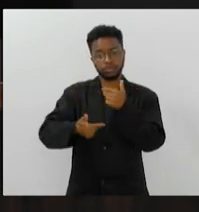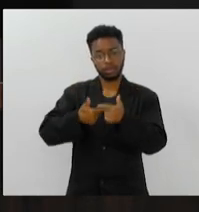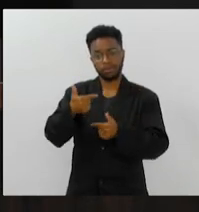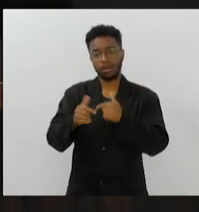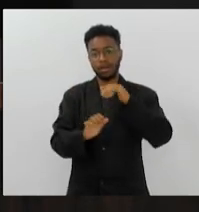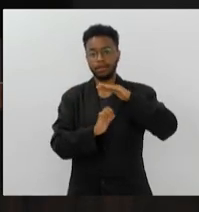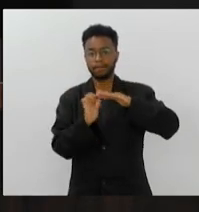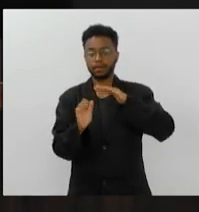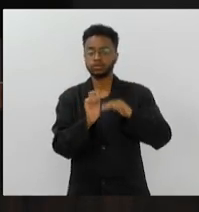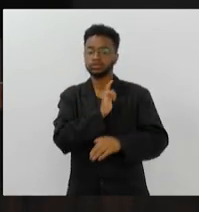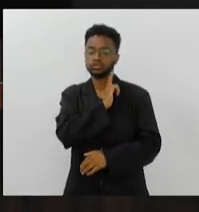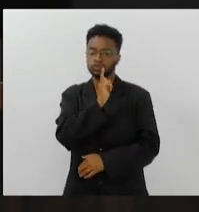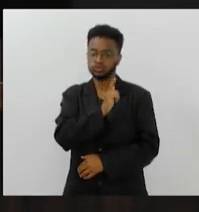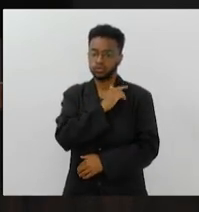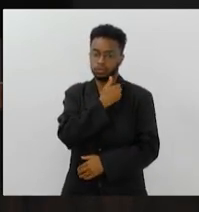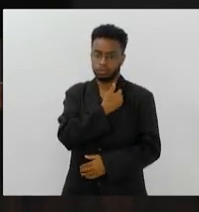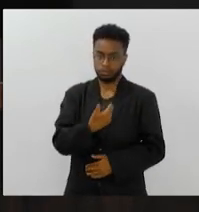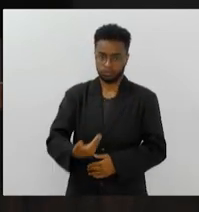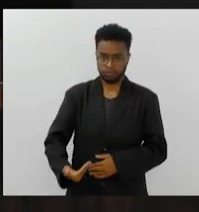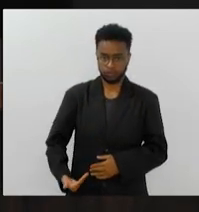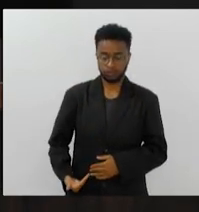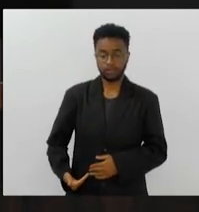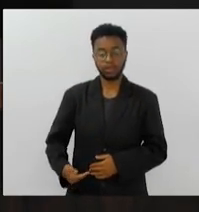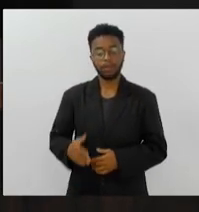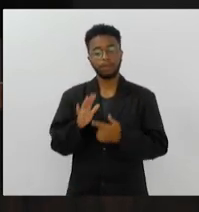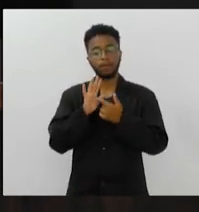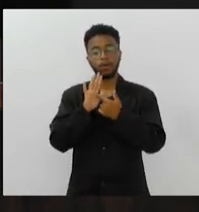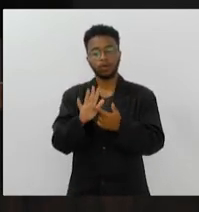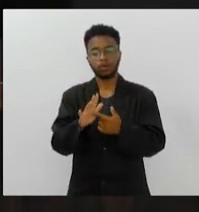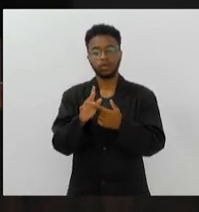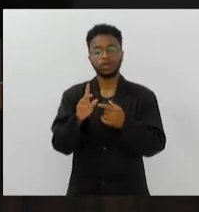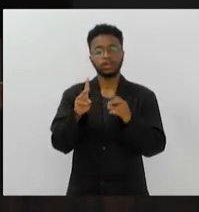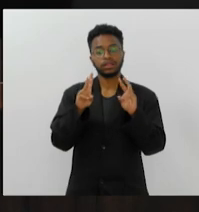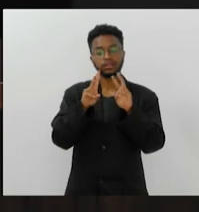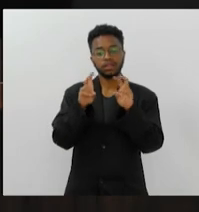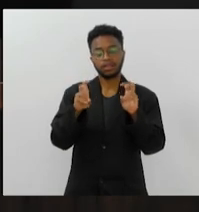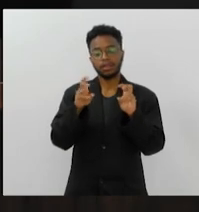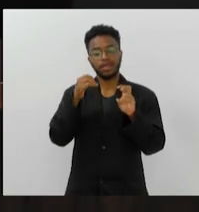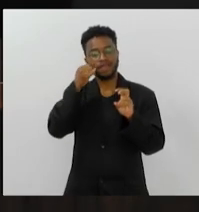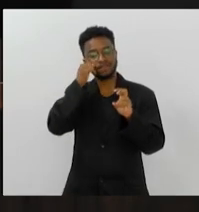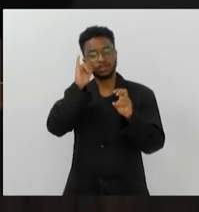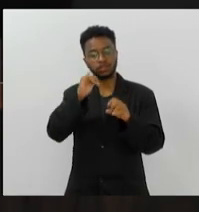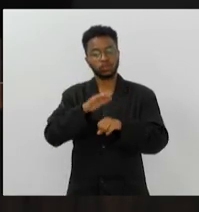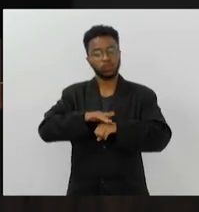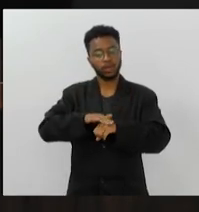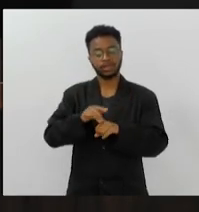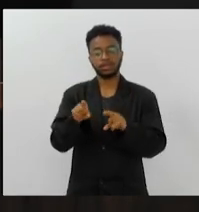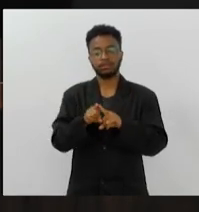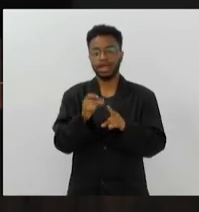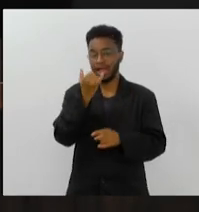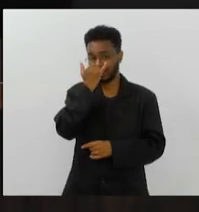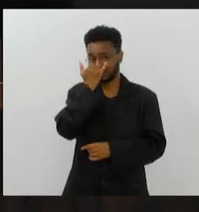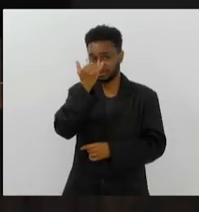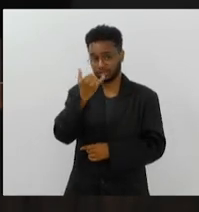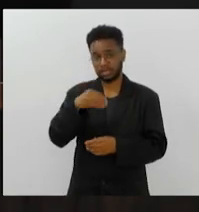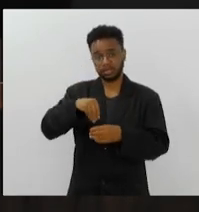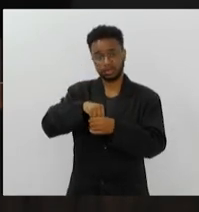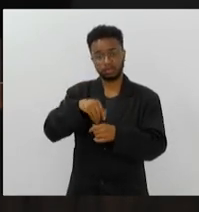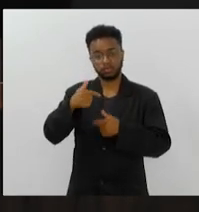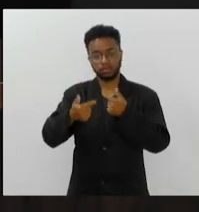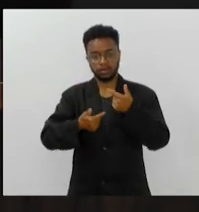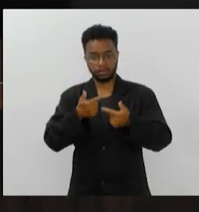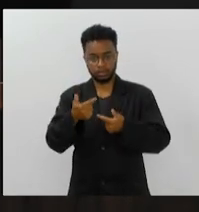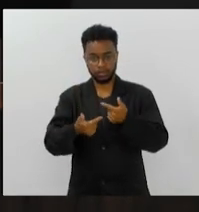gestores e gestoras públicas com a questão da prevenção de doença e de acidentes relacionados ao